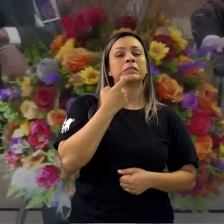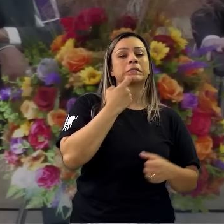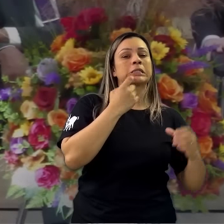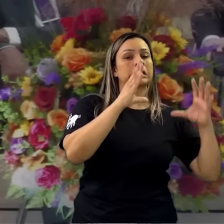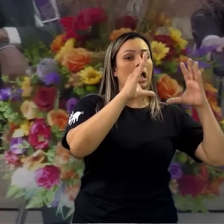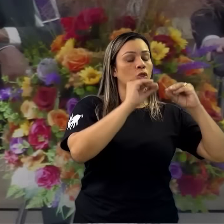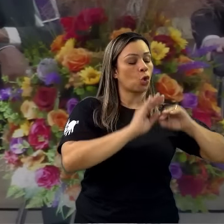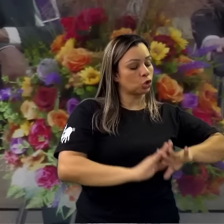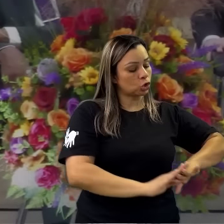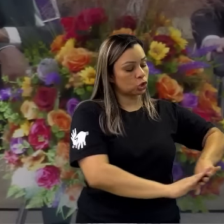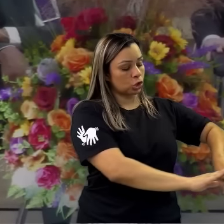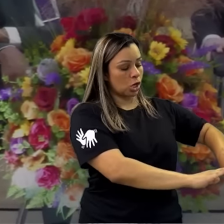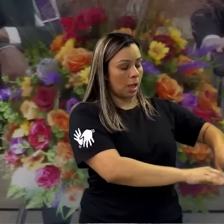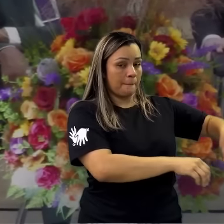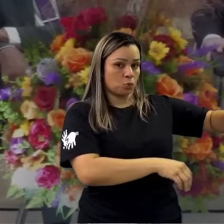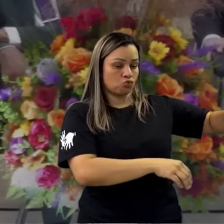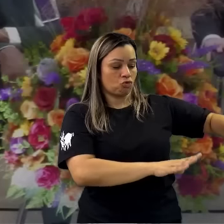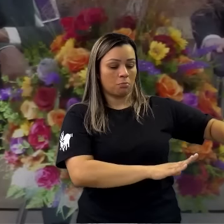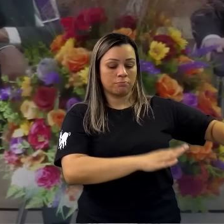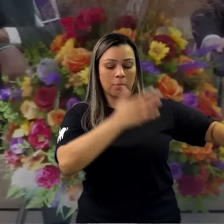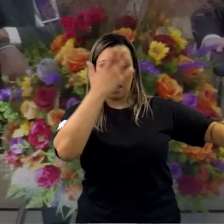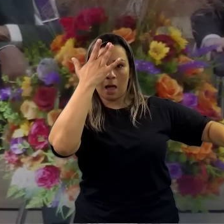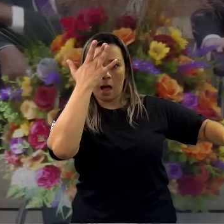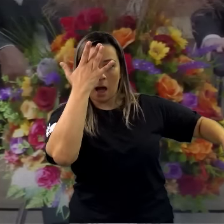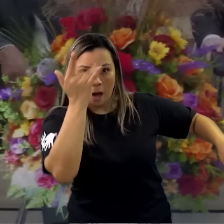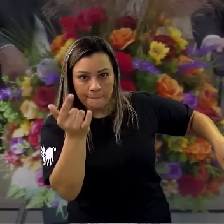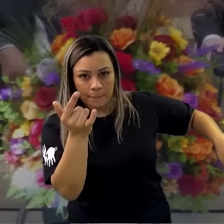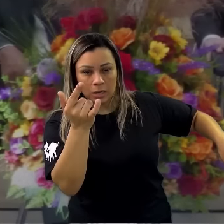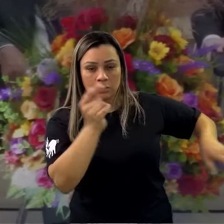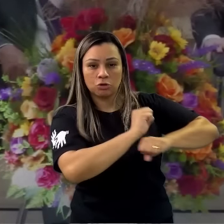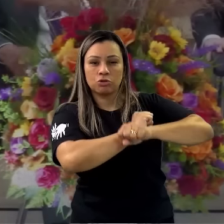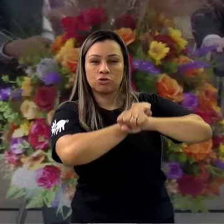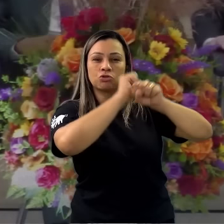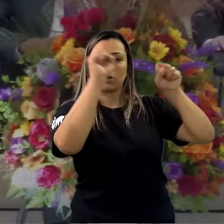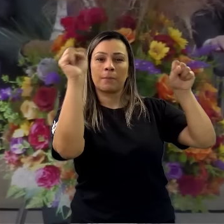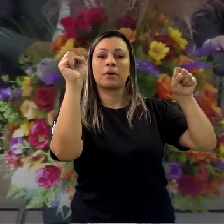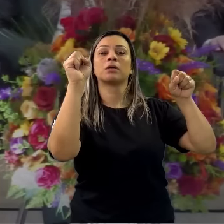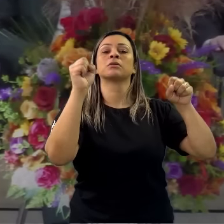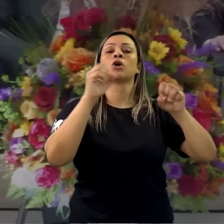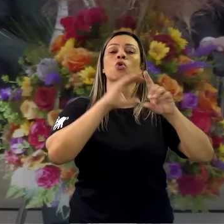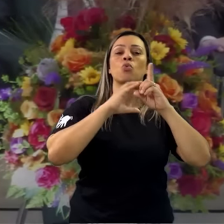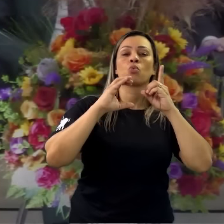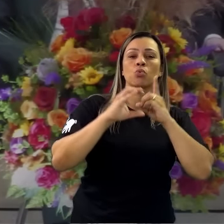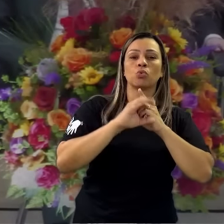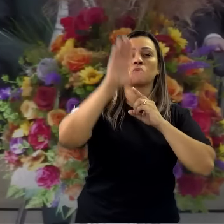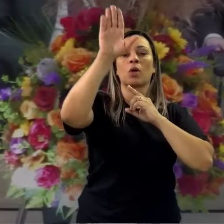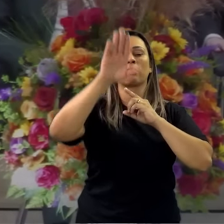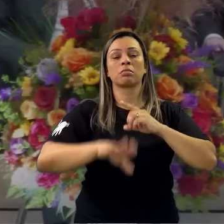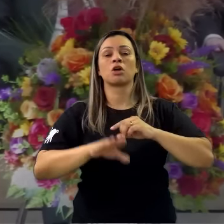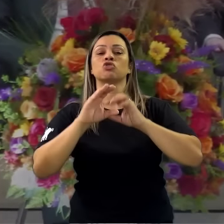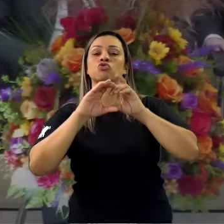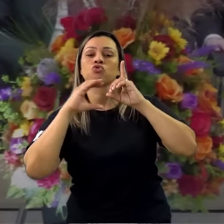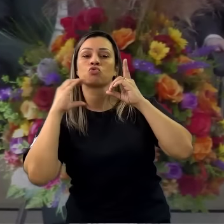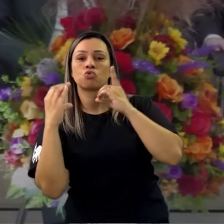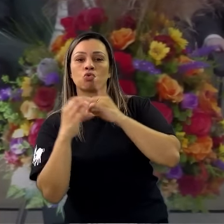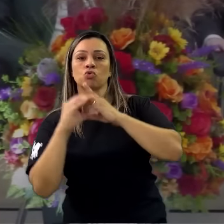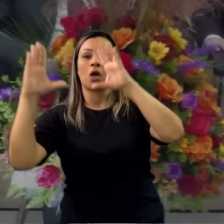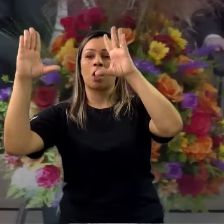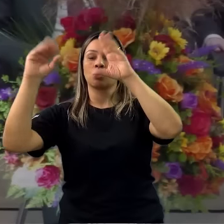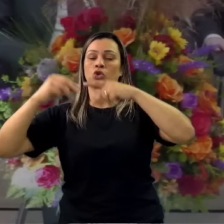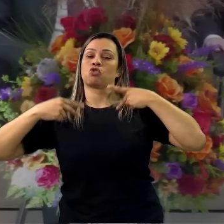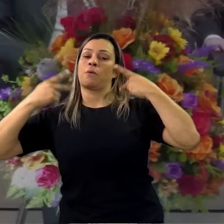falei Amanhã eu desmonto a mala aí de manhã eu fui na consagração com a minha mãe à tarde eu fui na tarde da benção e a noite eu fui pregar e a mala pronta quando